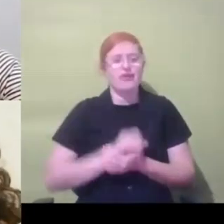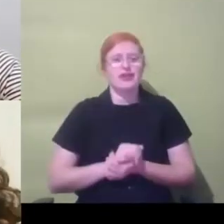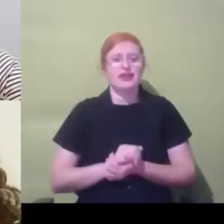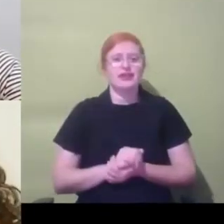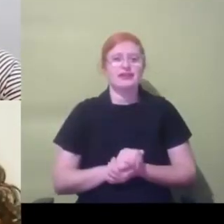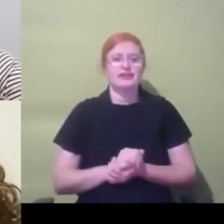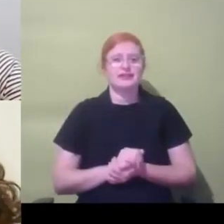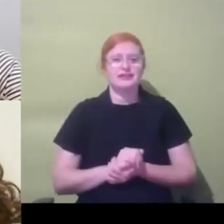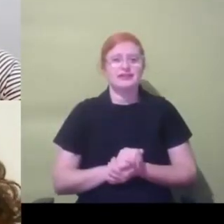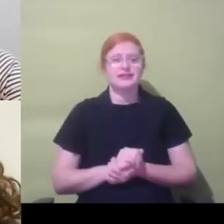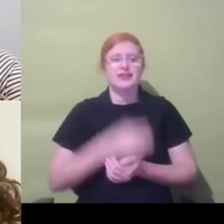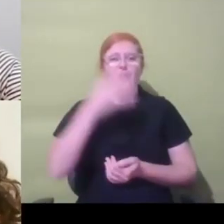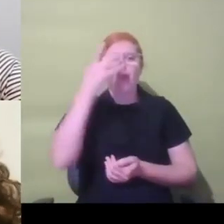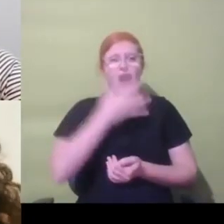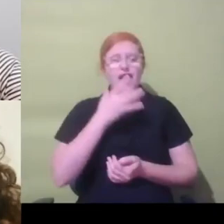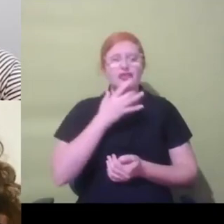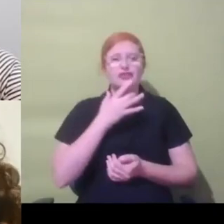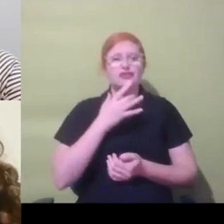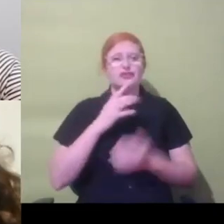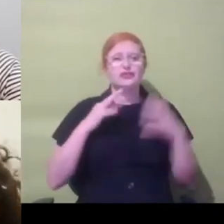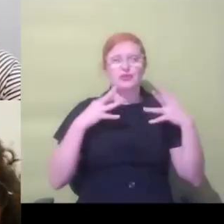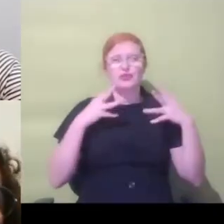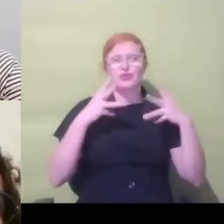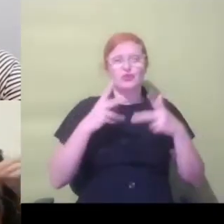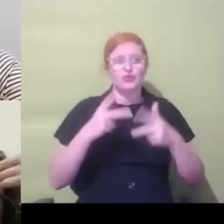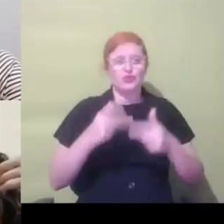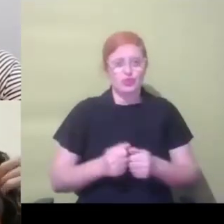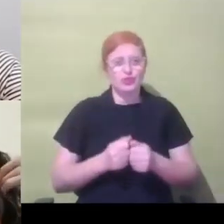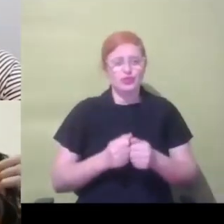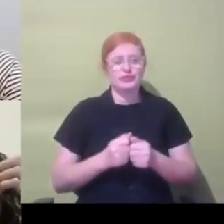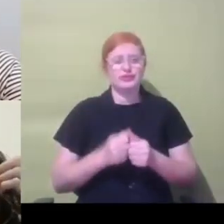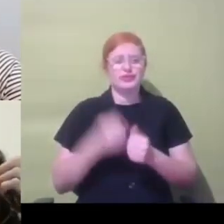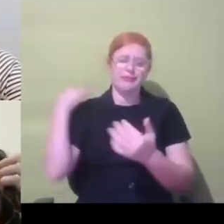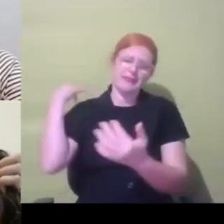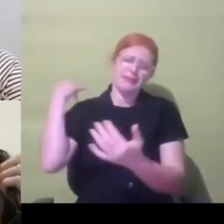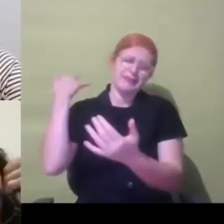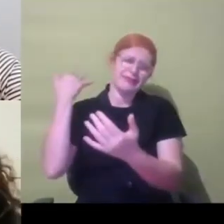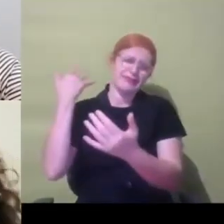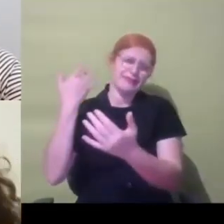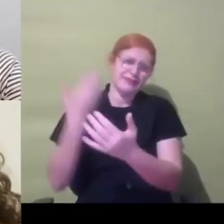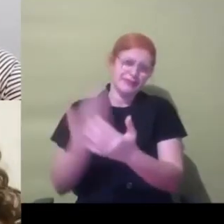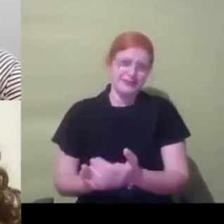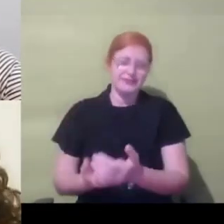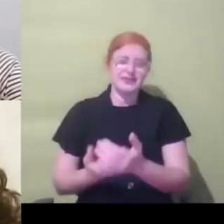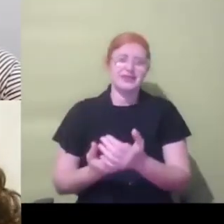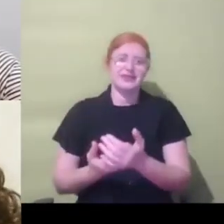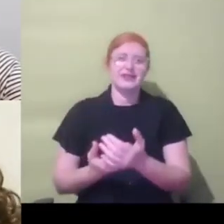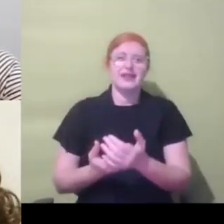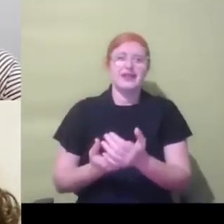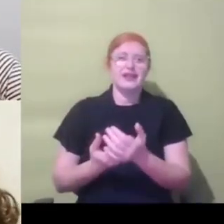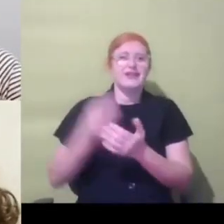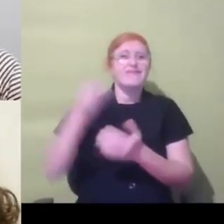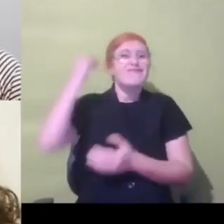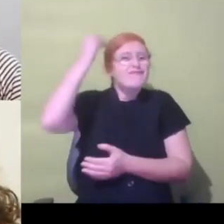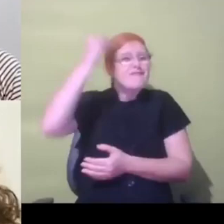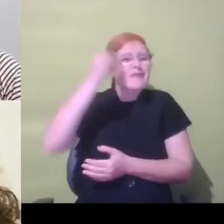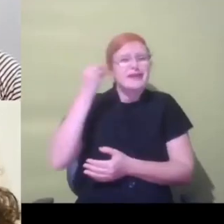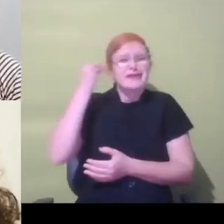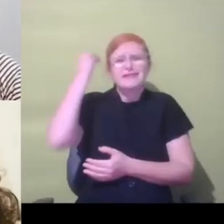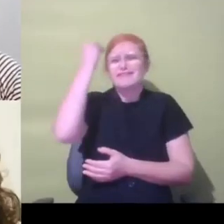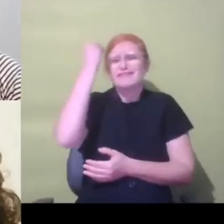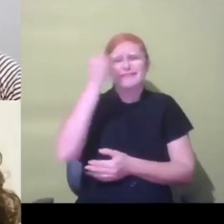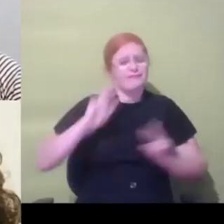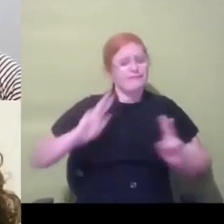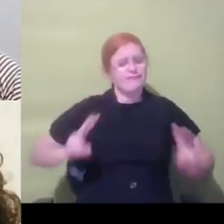enfim, eu acho que como todo o resto, assim, da nossa história, é um grande experimento, assim, né? É um experimento